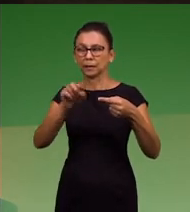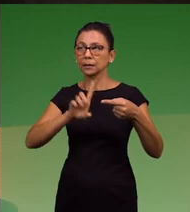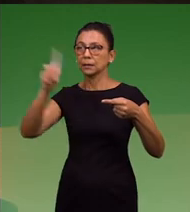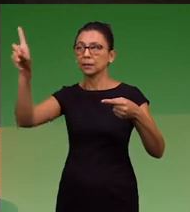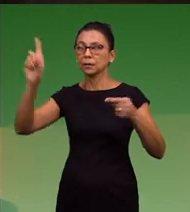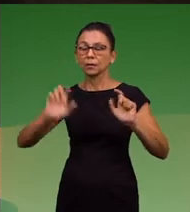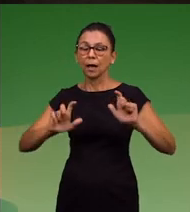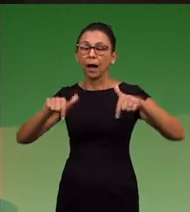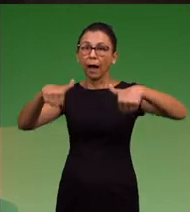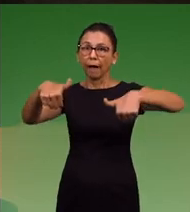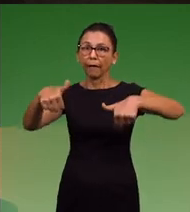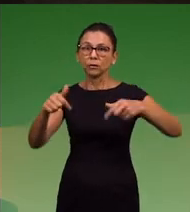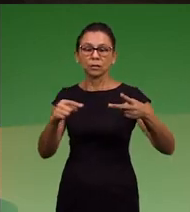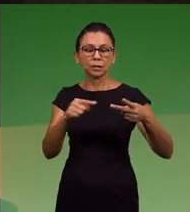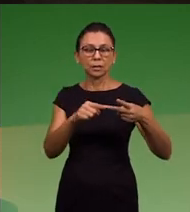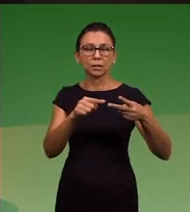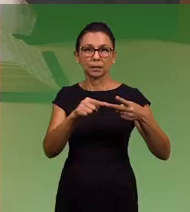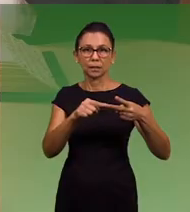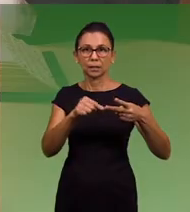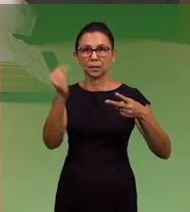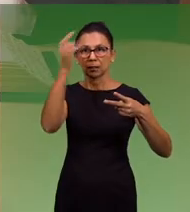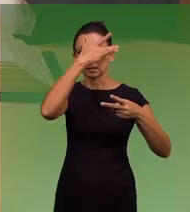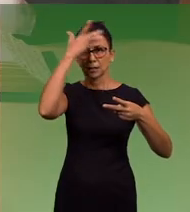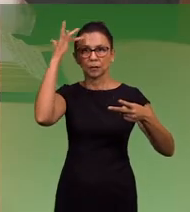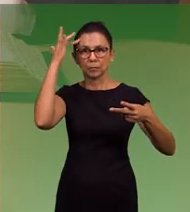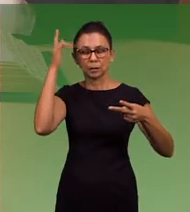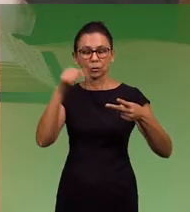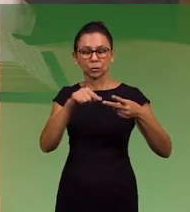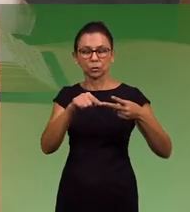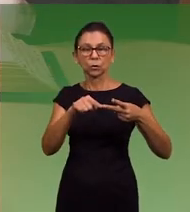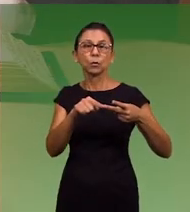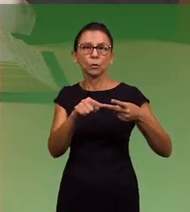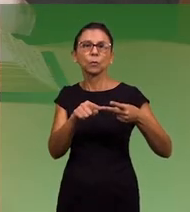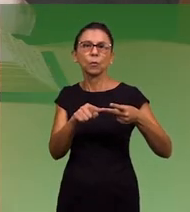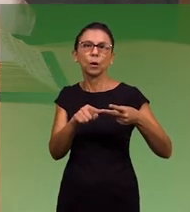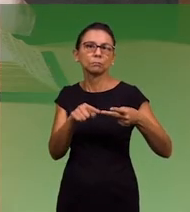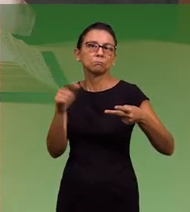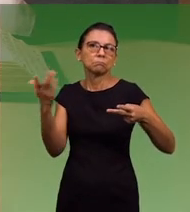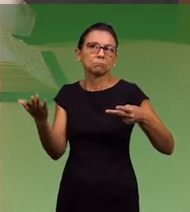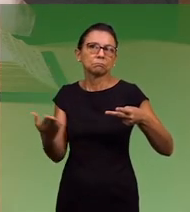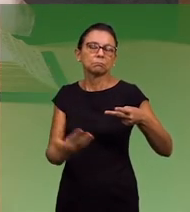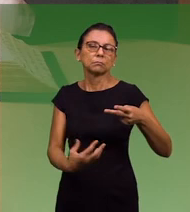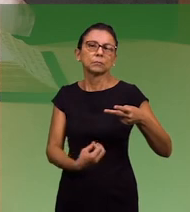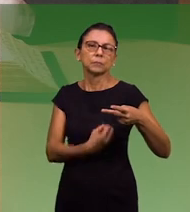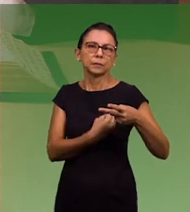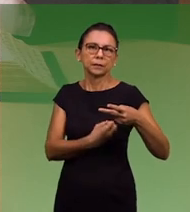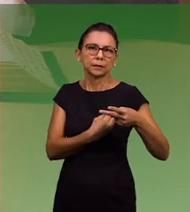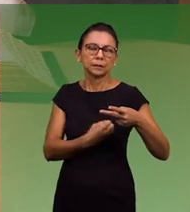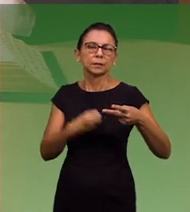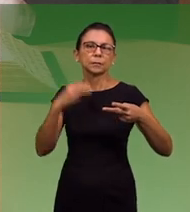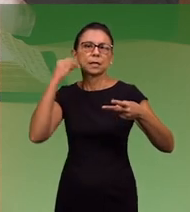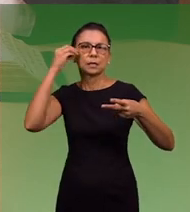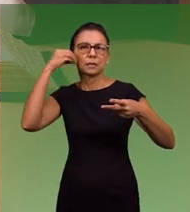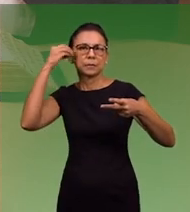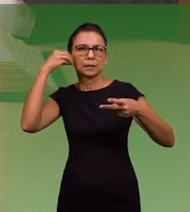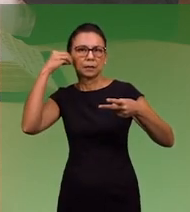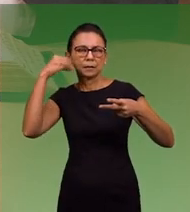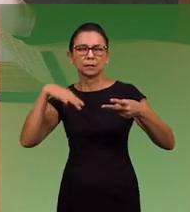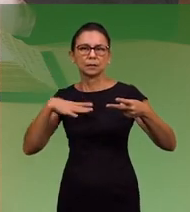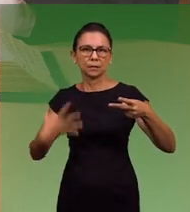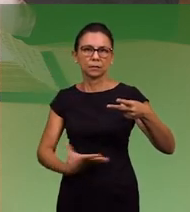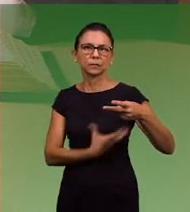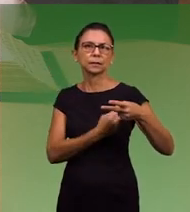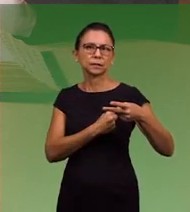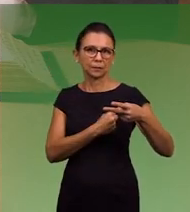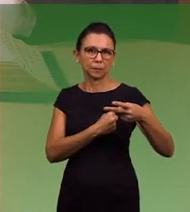age e uma fase onde o homem ele tem uma participação na sua própria experiência de salvação. Isso.